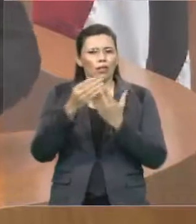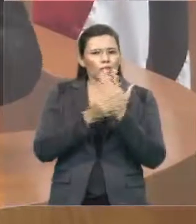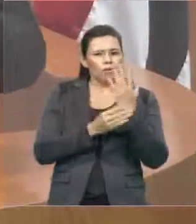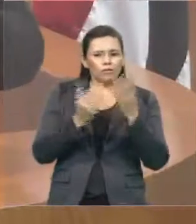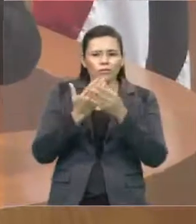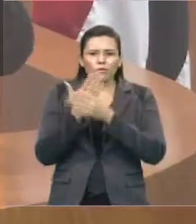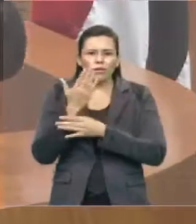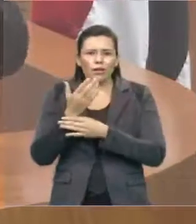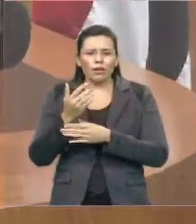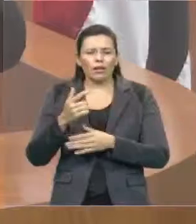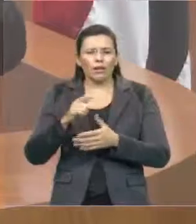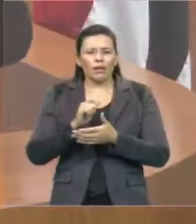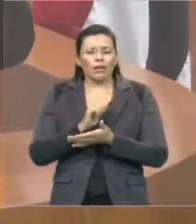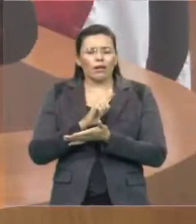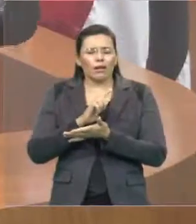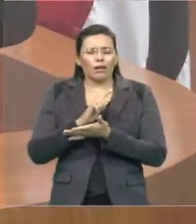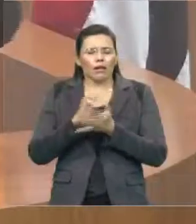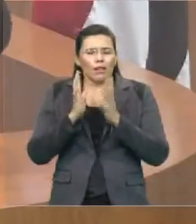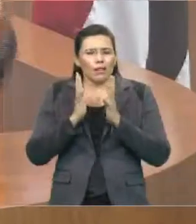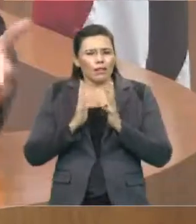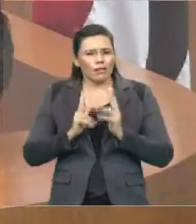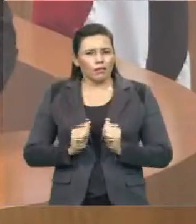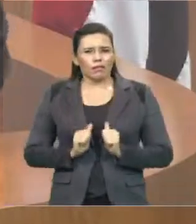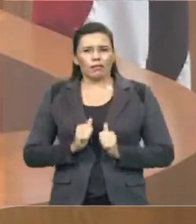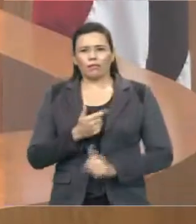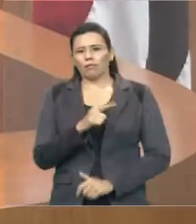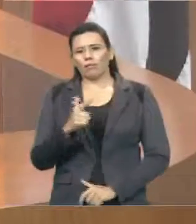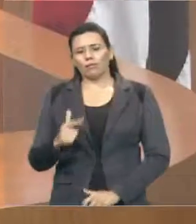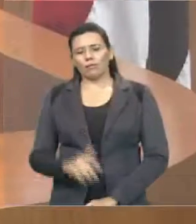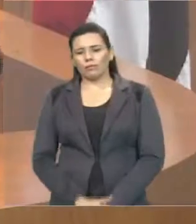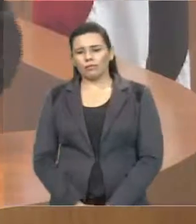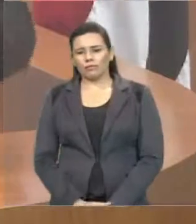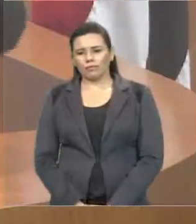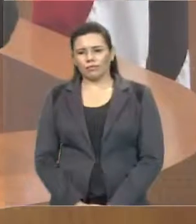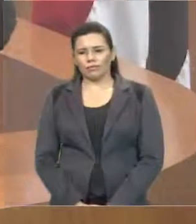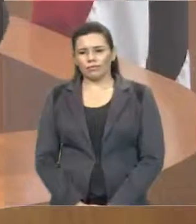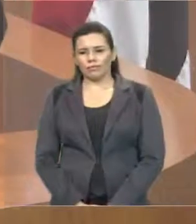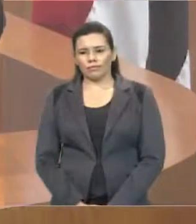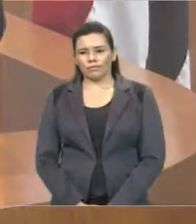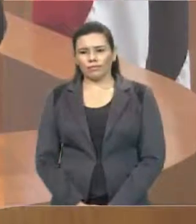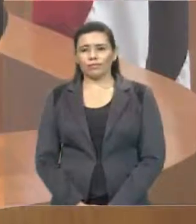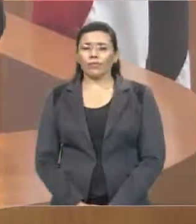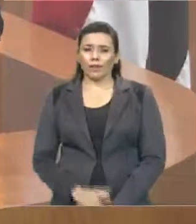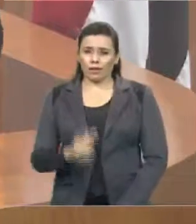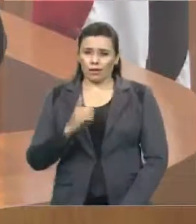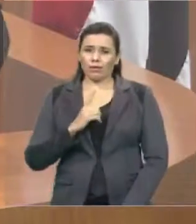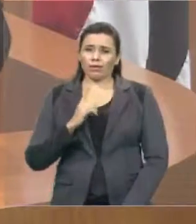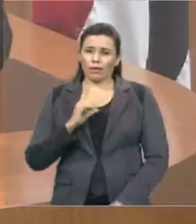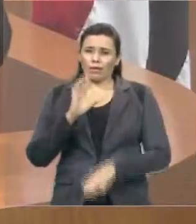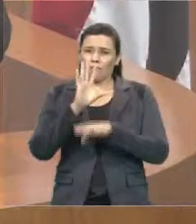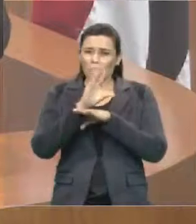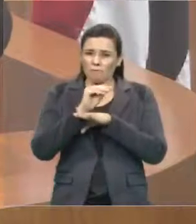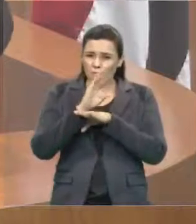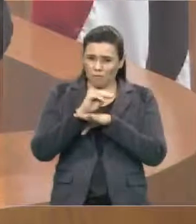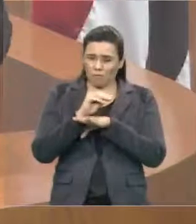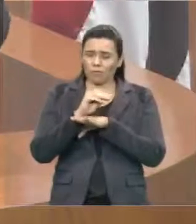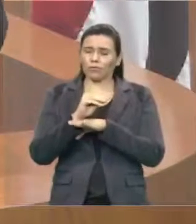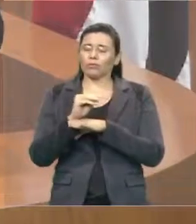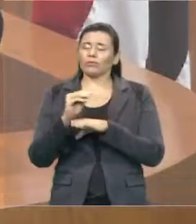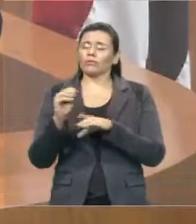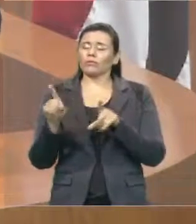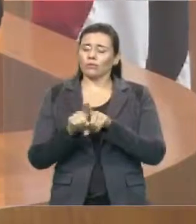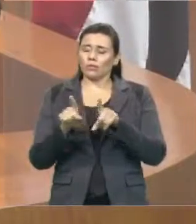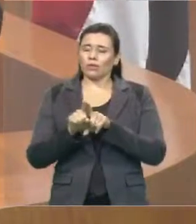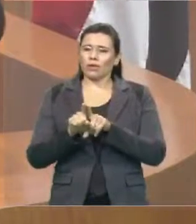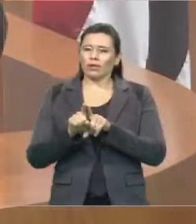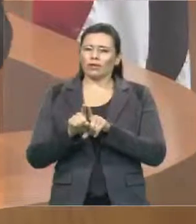E diz que, inclusive, o número que tem é maior do que a mão. E ele mostra fotos e vídeos para